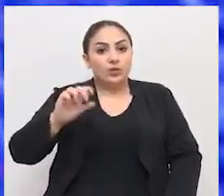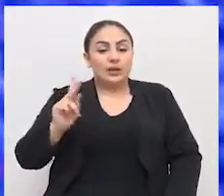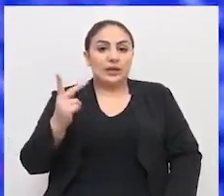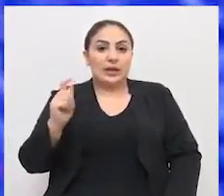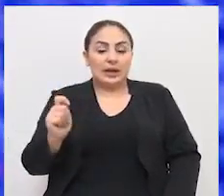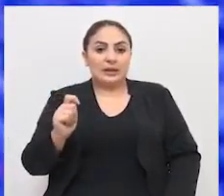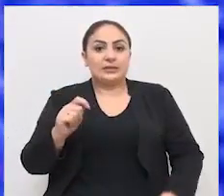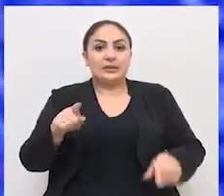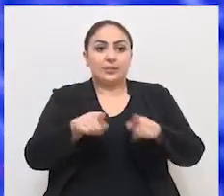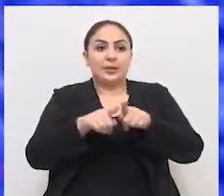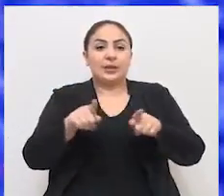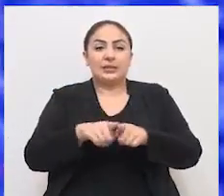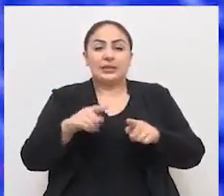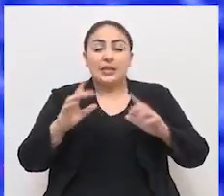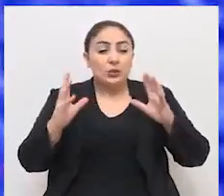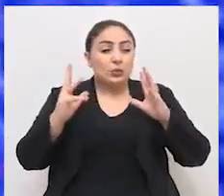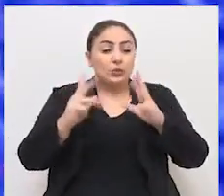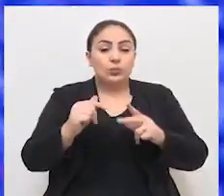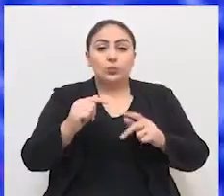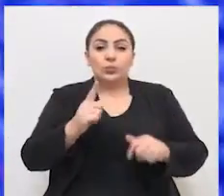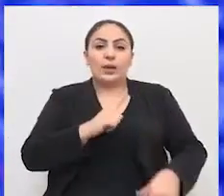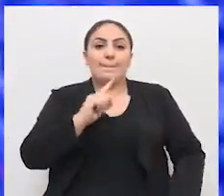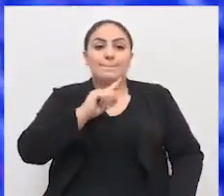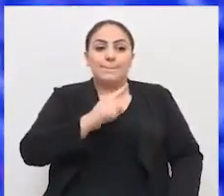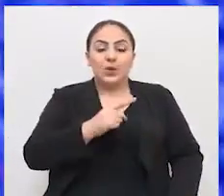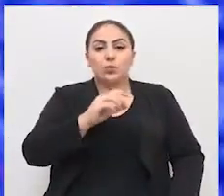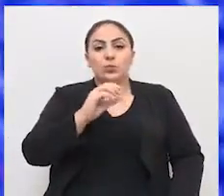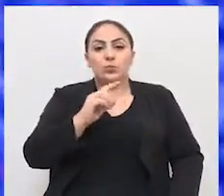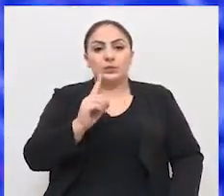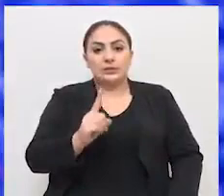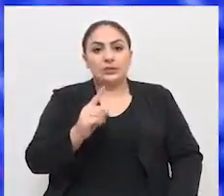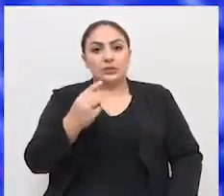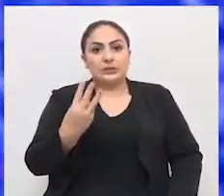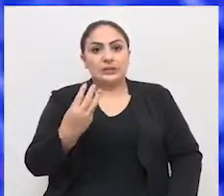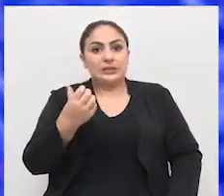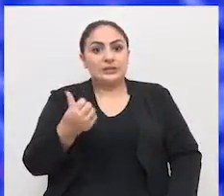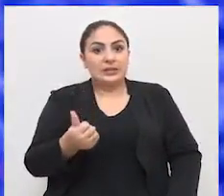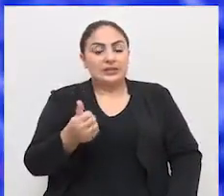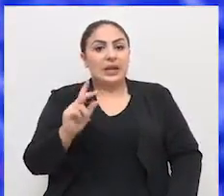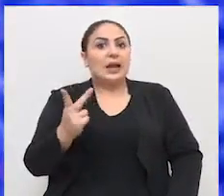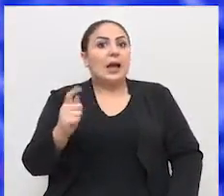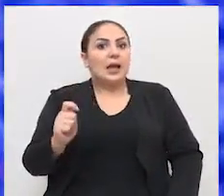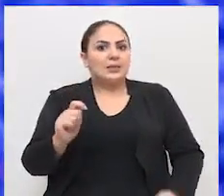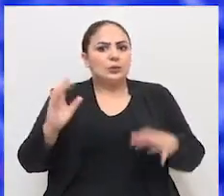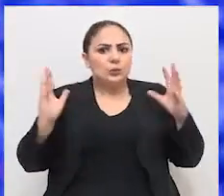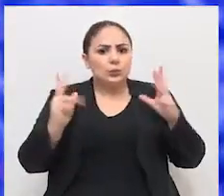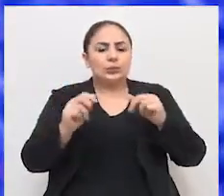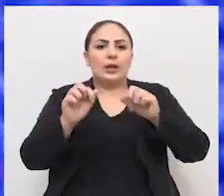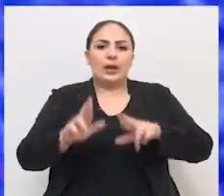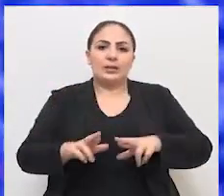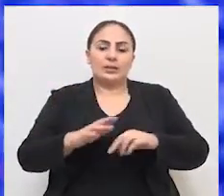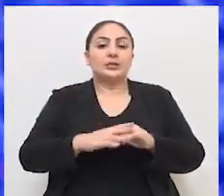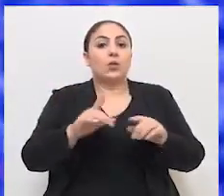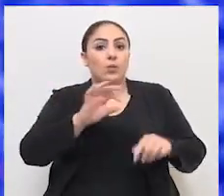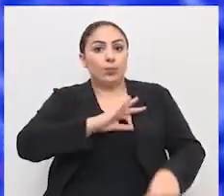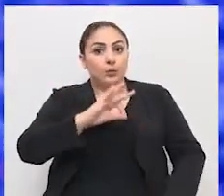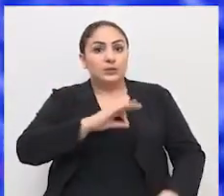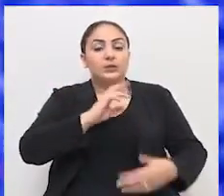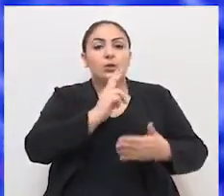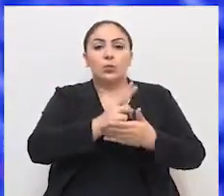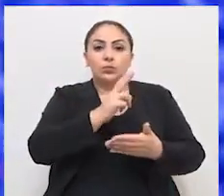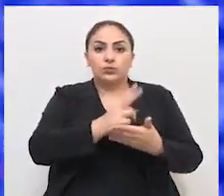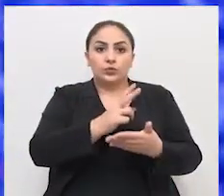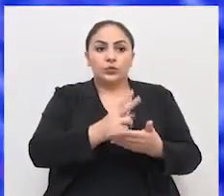dos 1.136 hectares da nossa área. A Brigada continuará